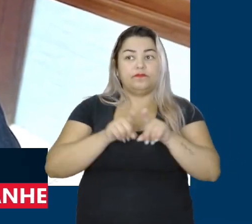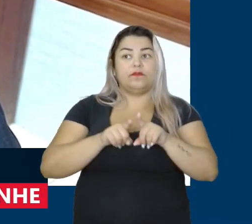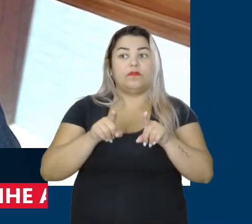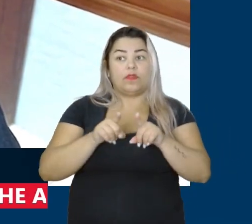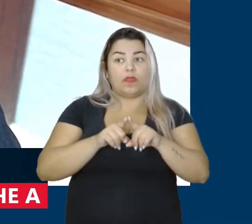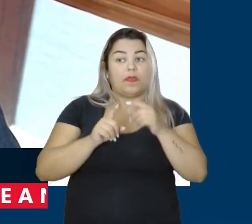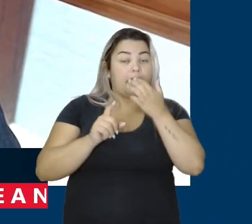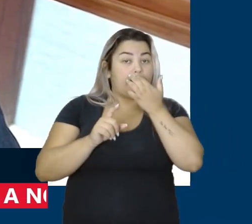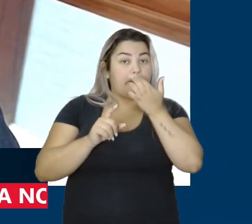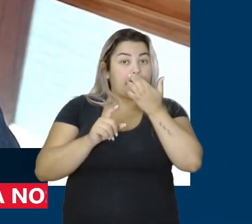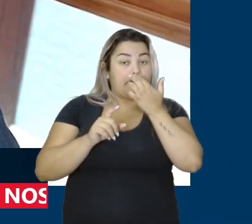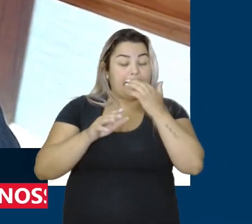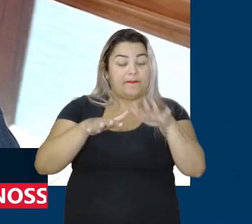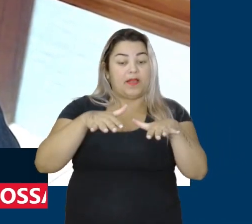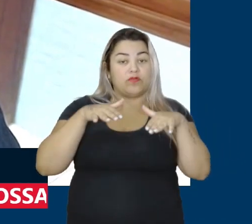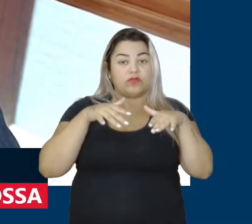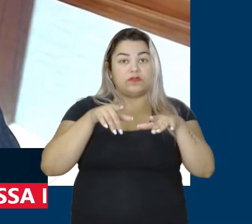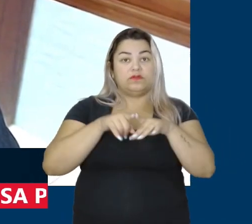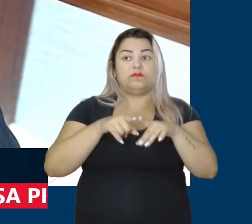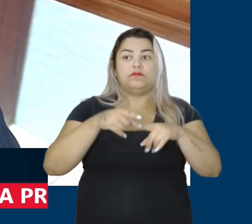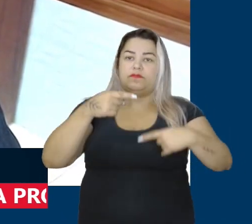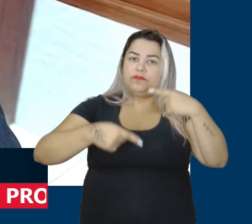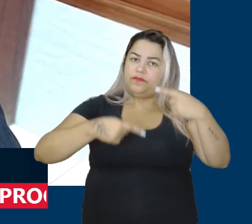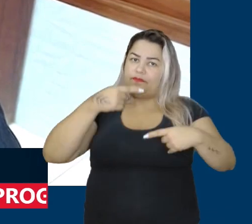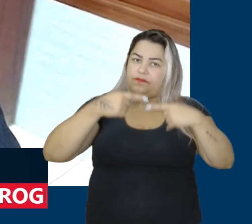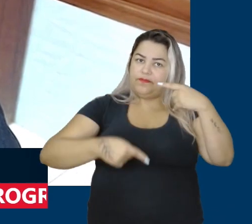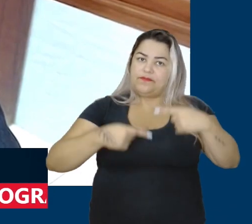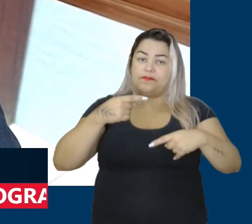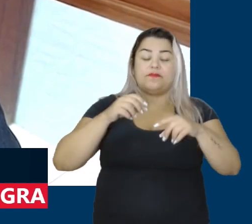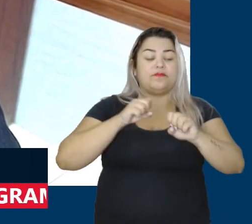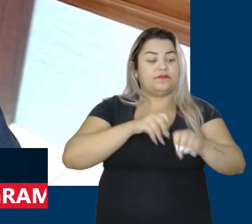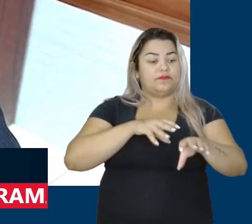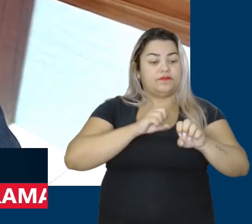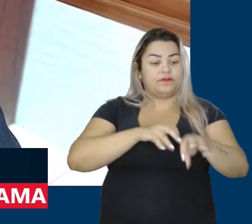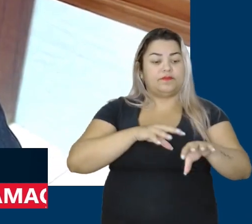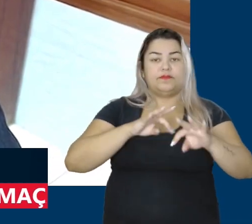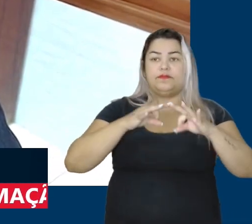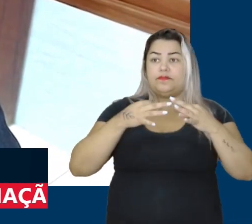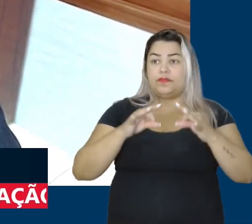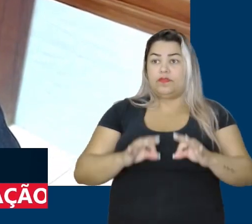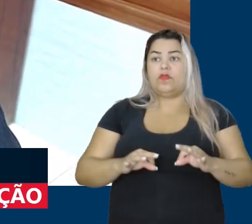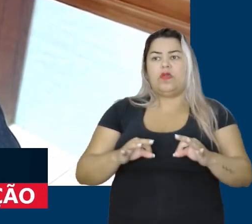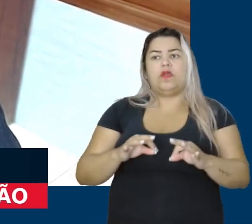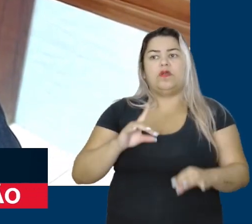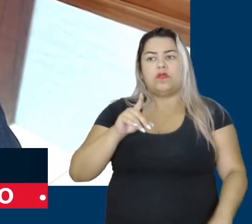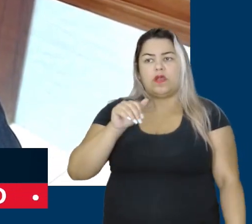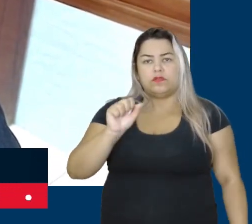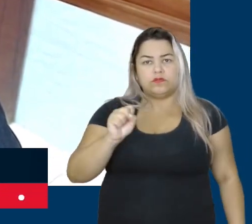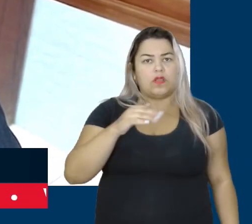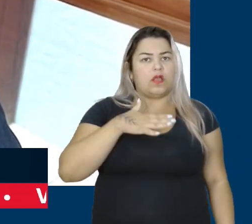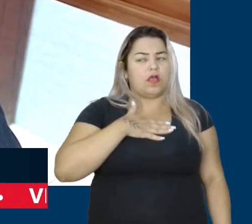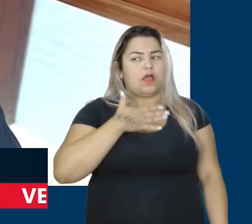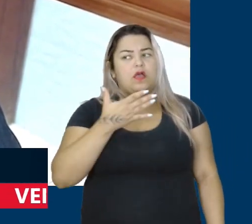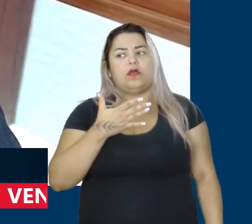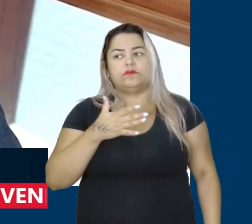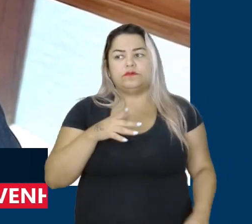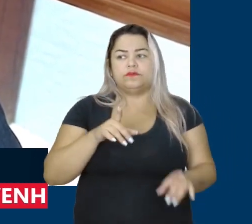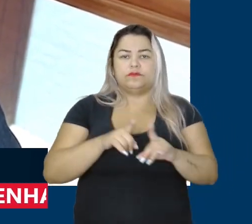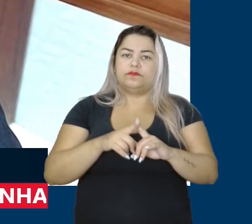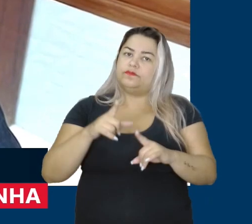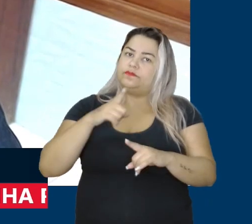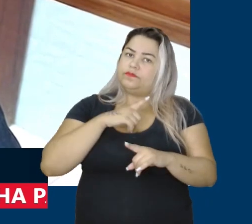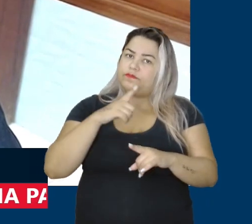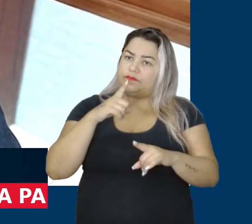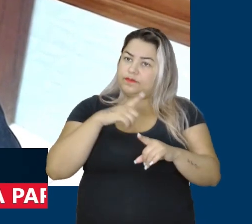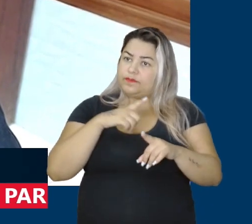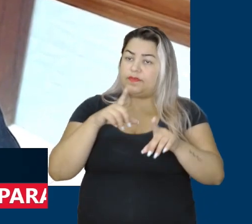audiência pública para discutir o ensino técnico no Brasil. E olha que dados praticamente assustadores. Nós temos hoje ainda, com todo o